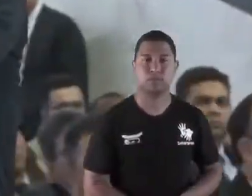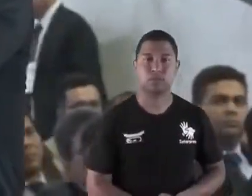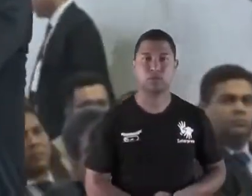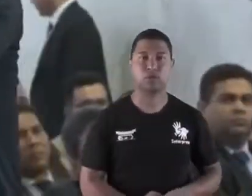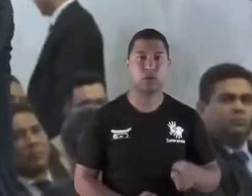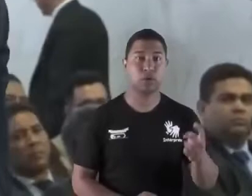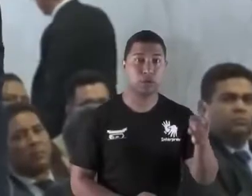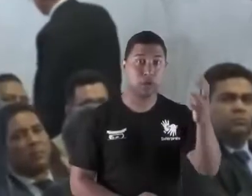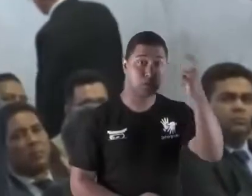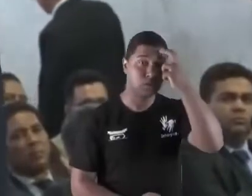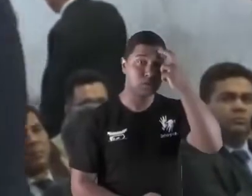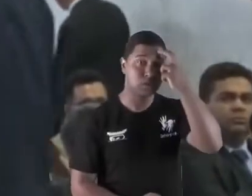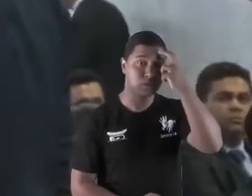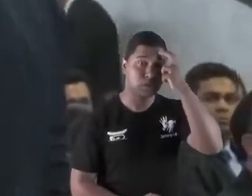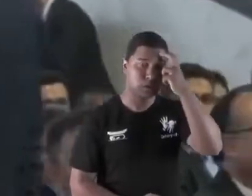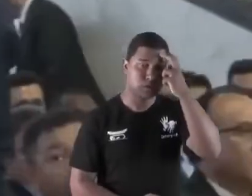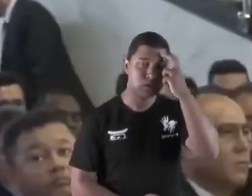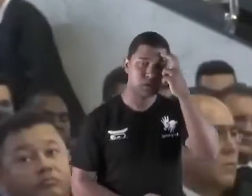inteligência de homem